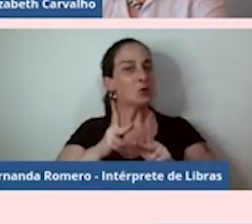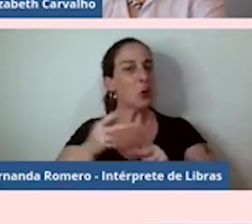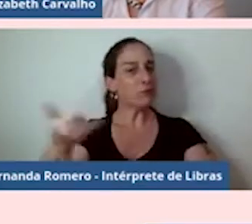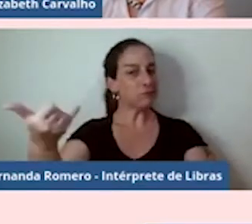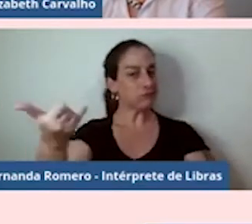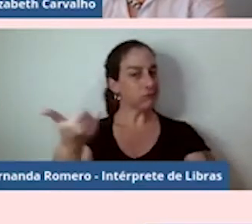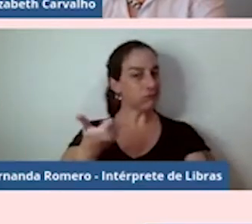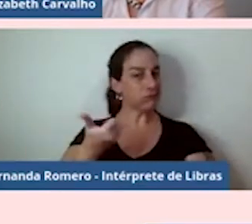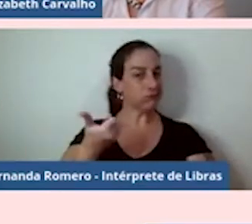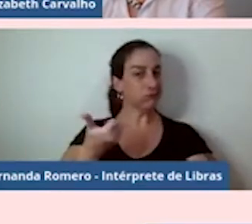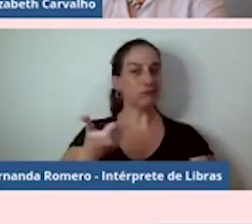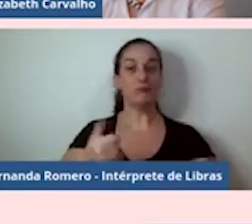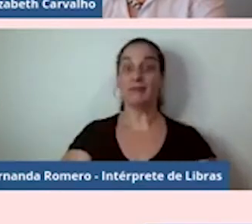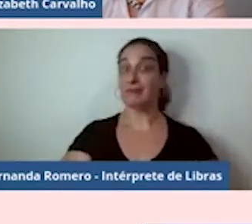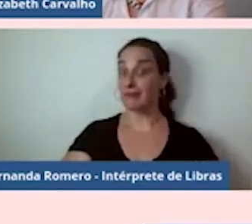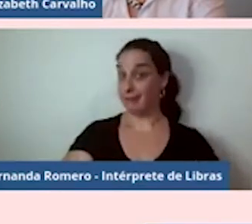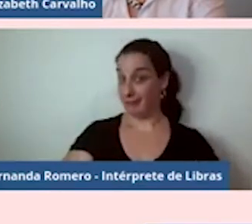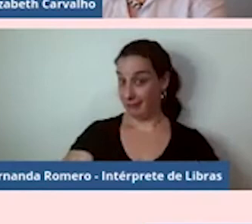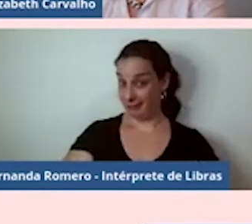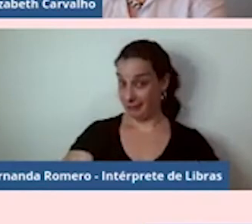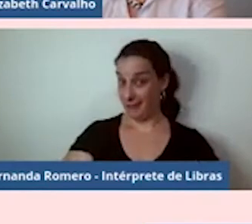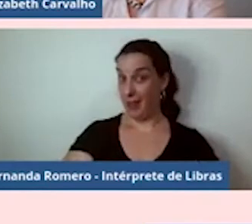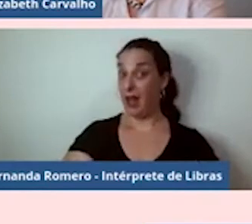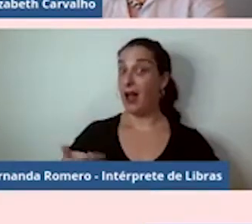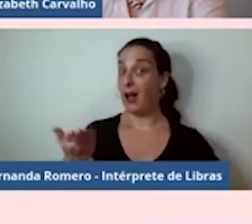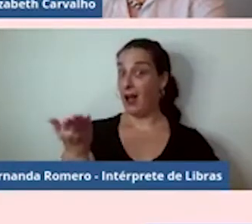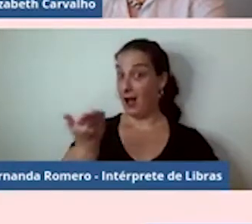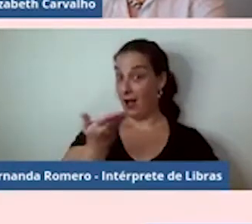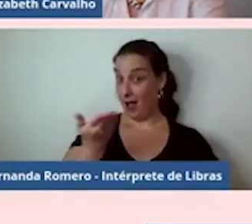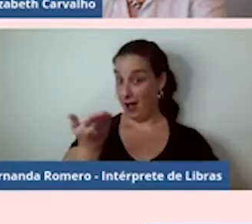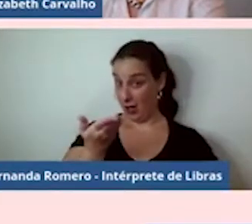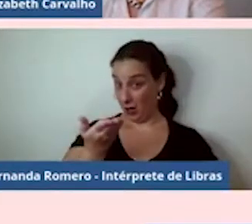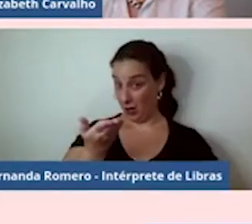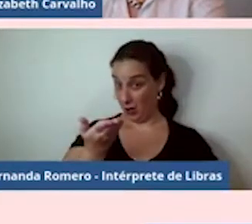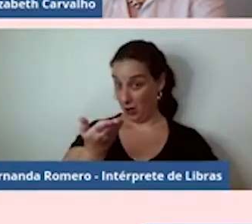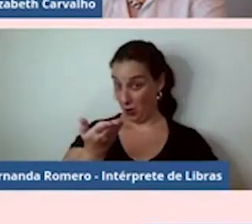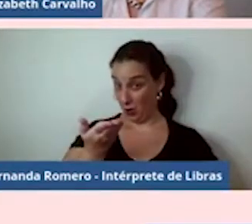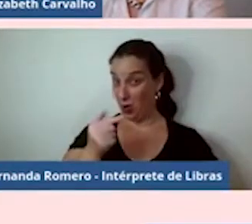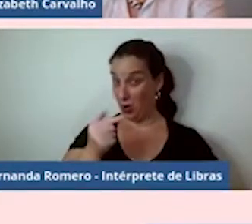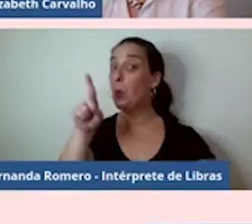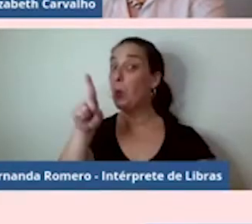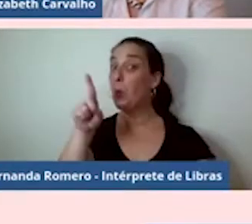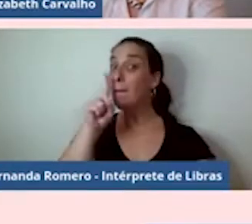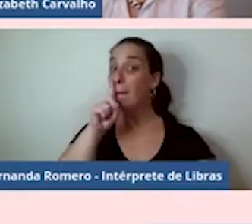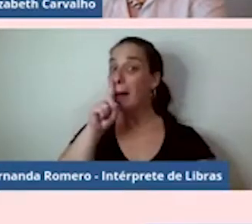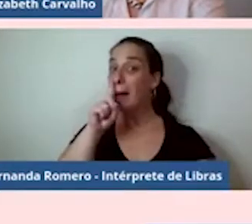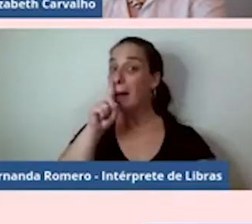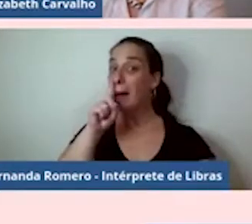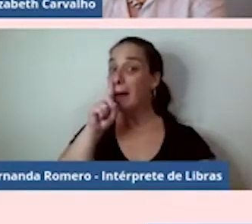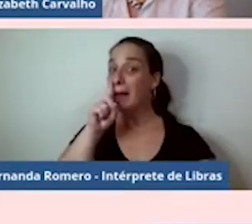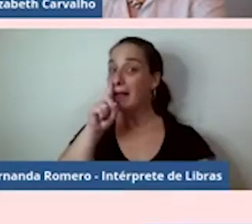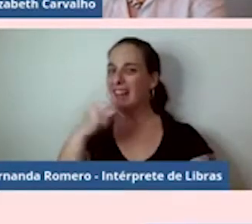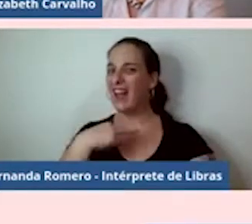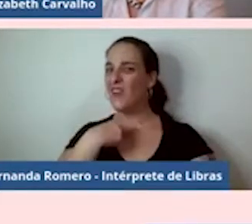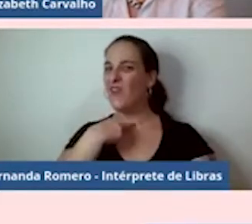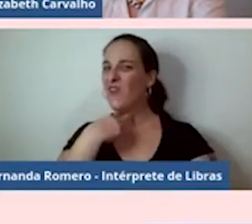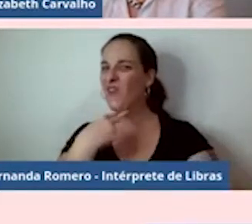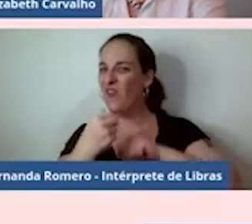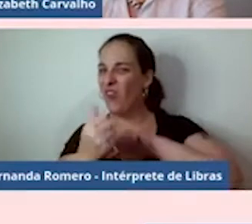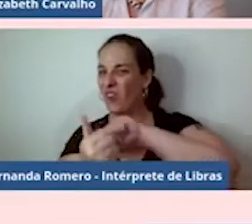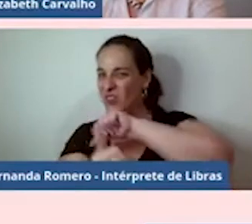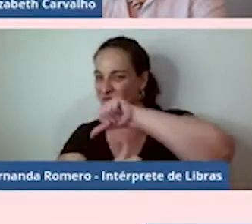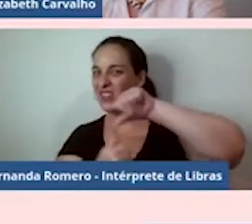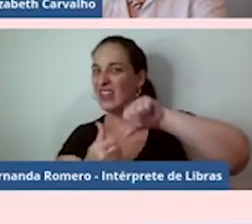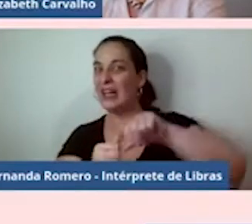assim, Patrícia, agora tu vai ser mãe. Aí mudava até o tom da voz. Tu vai